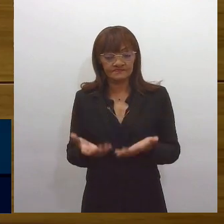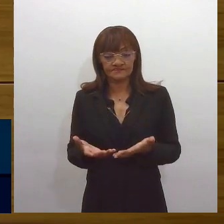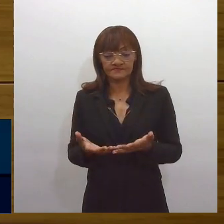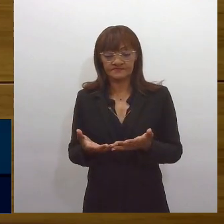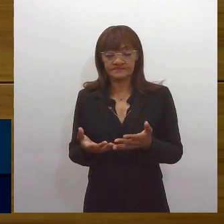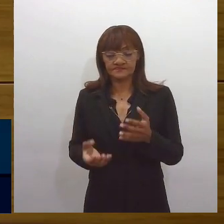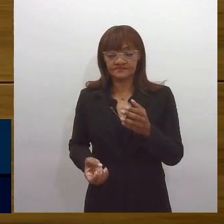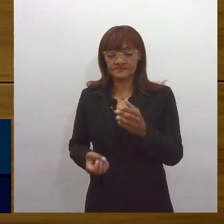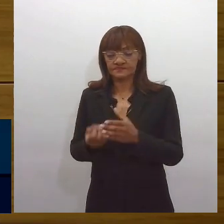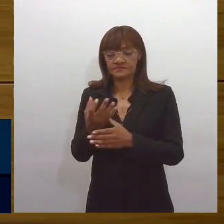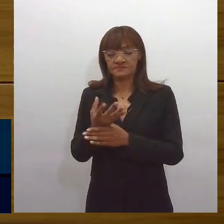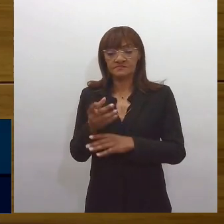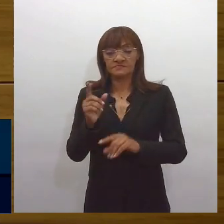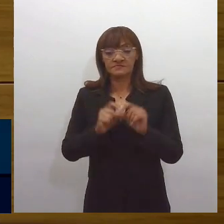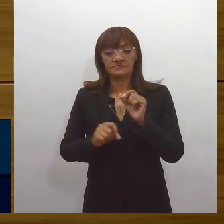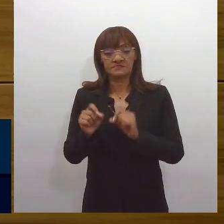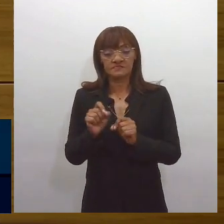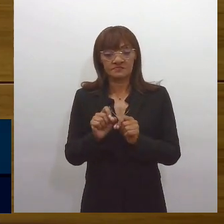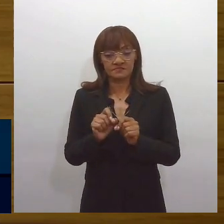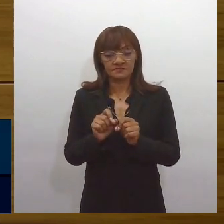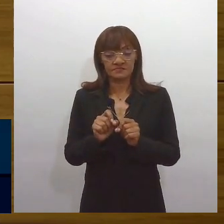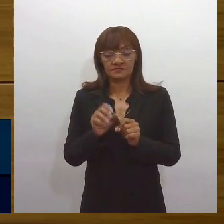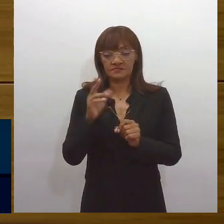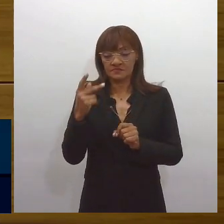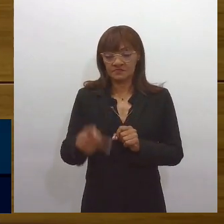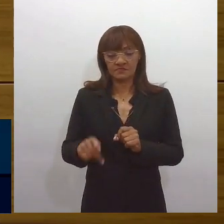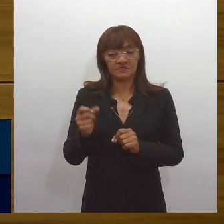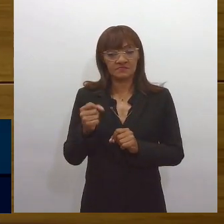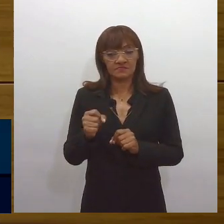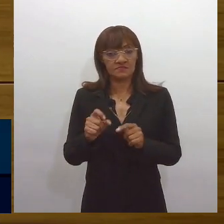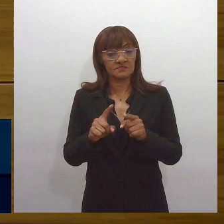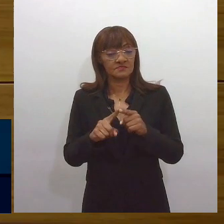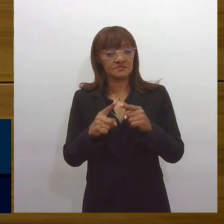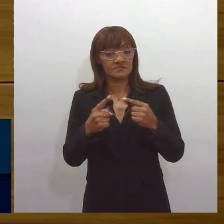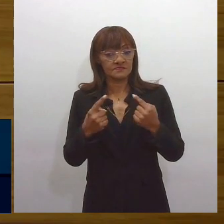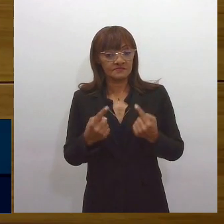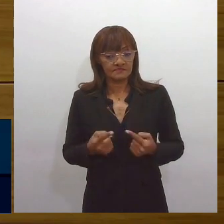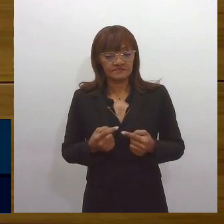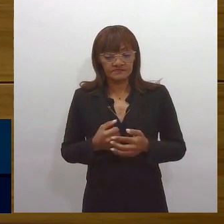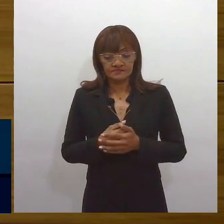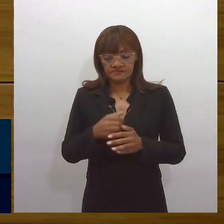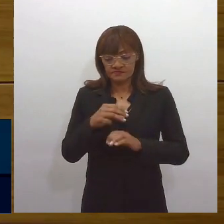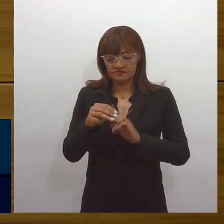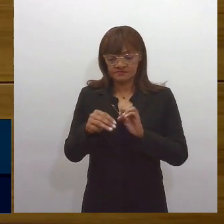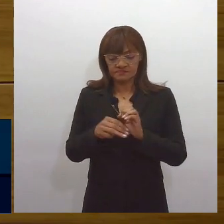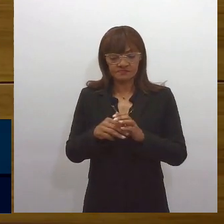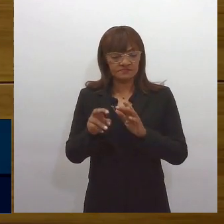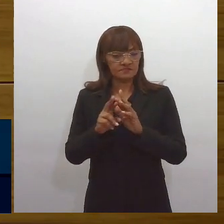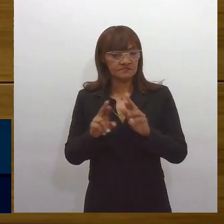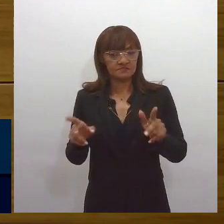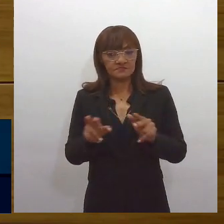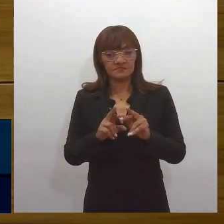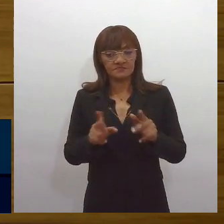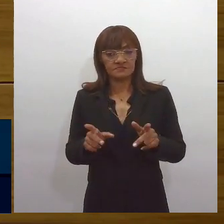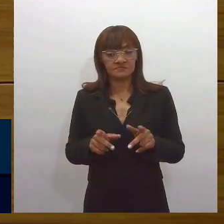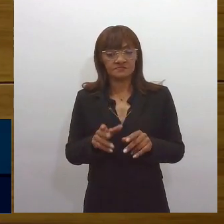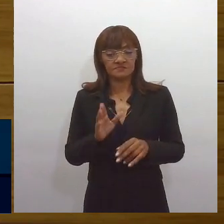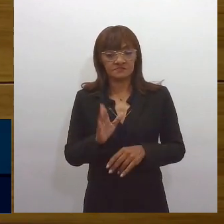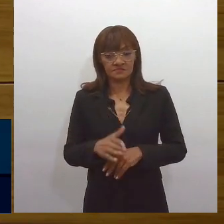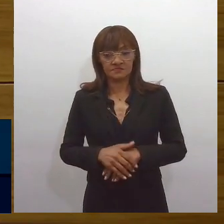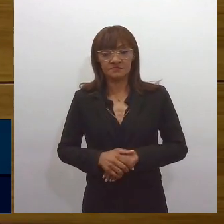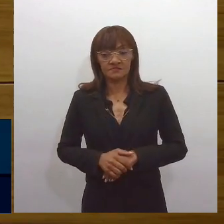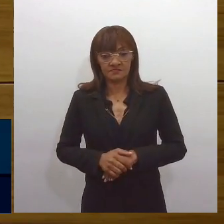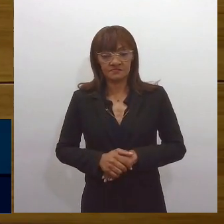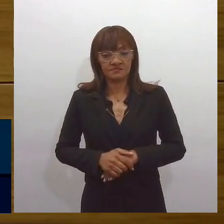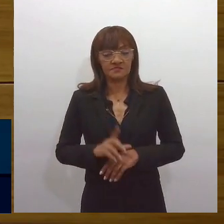Sergipe mas não uma Emenda parlamentar envolvendo esse recurso mas a gente teve por exemplo uma questão